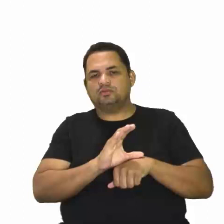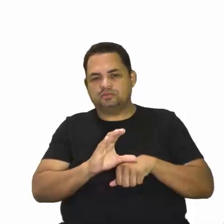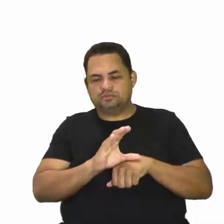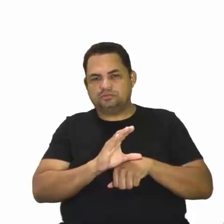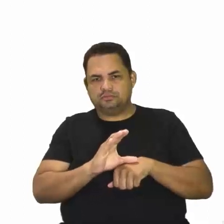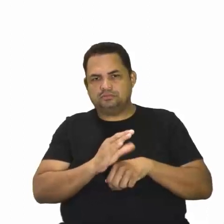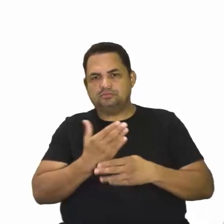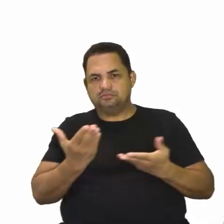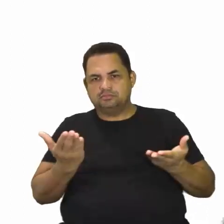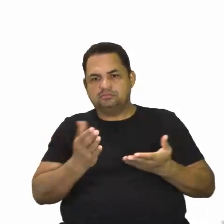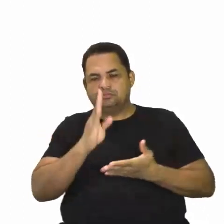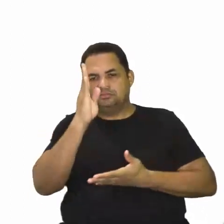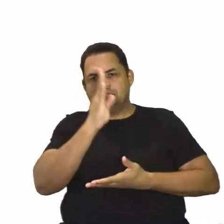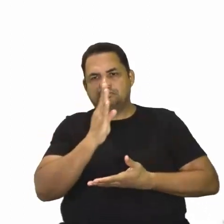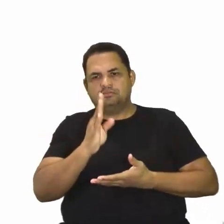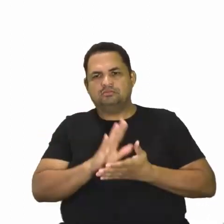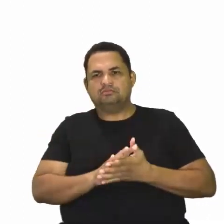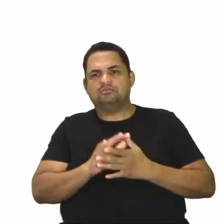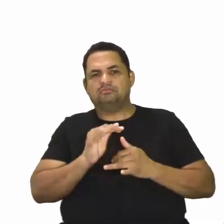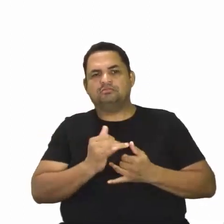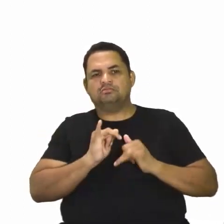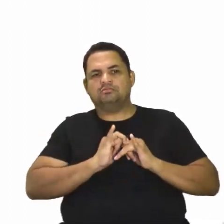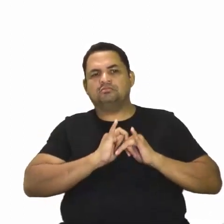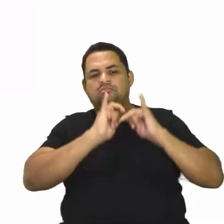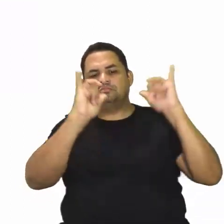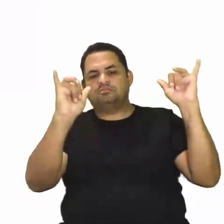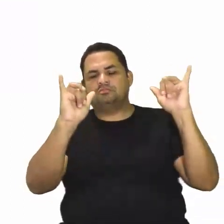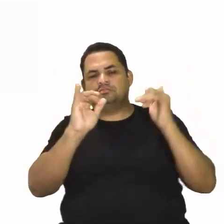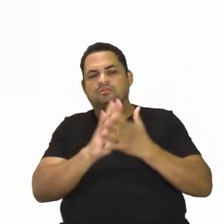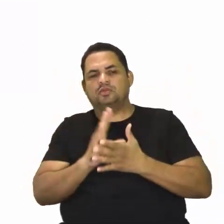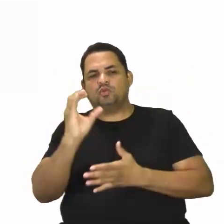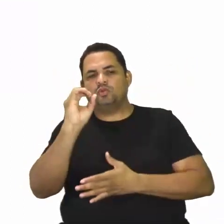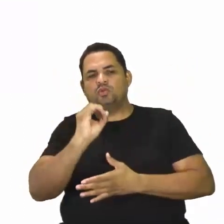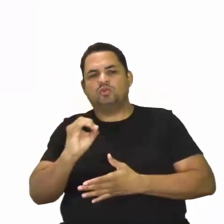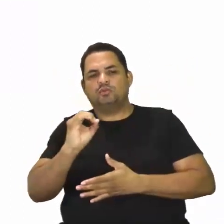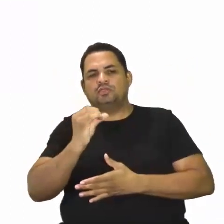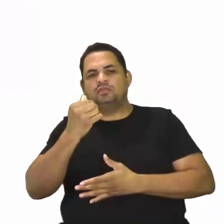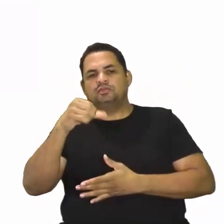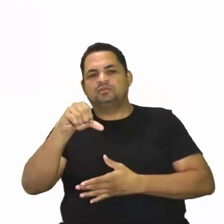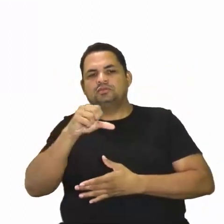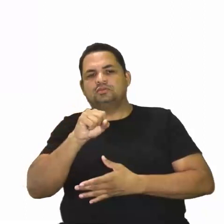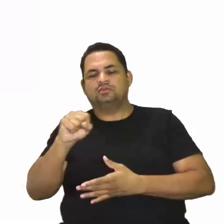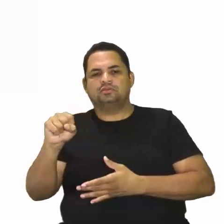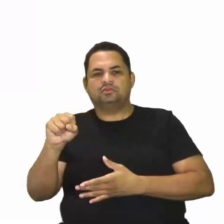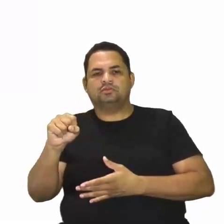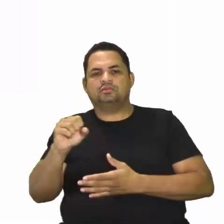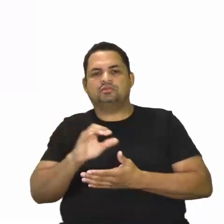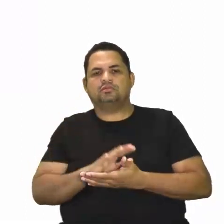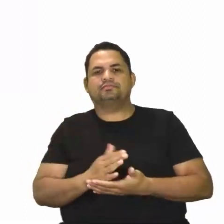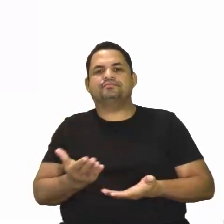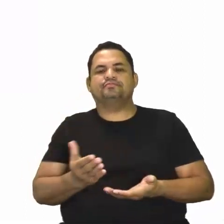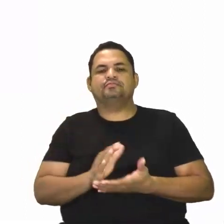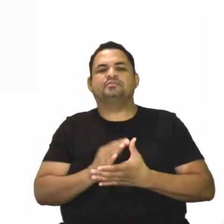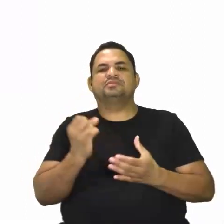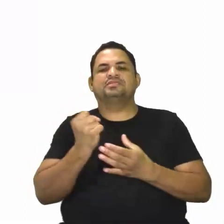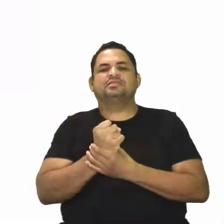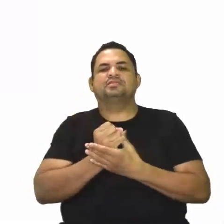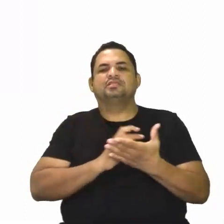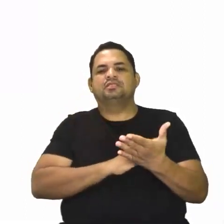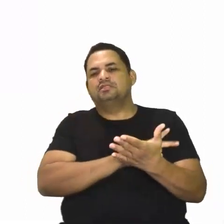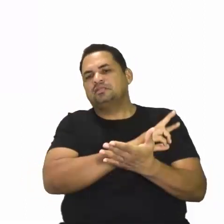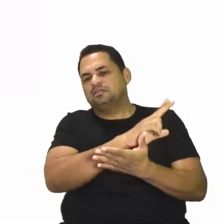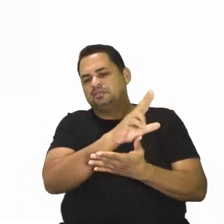A Constituição vigente no Brasil foi promulgada em outubro de 1988 e